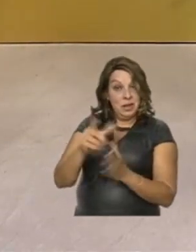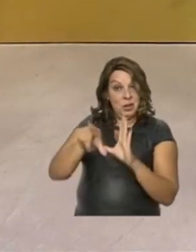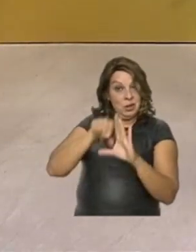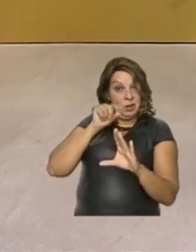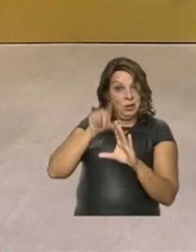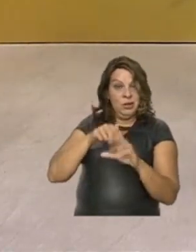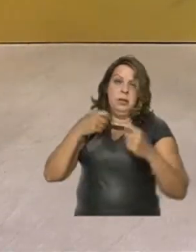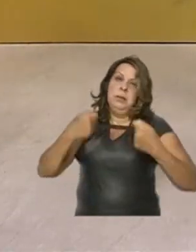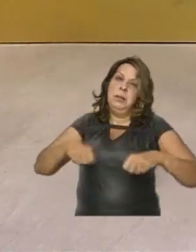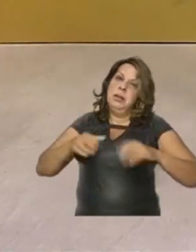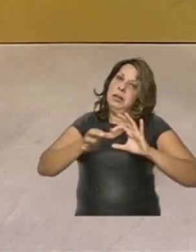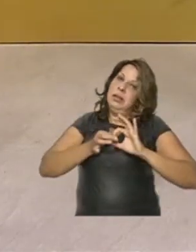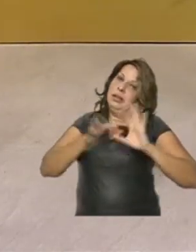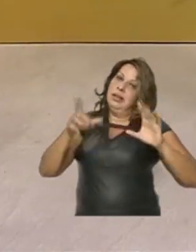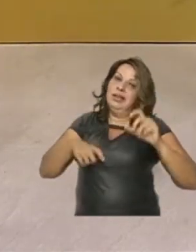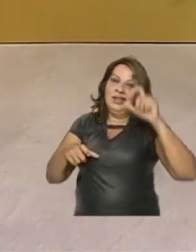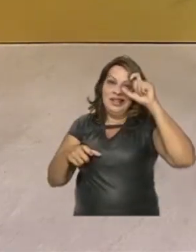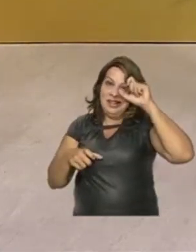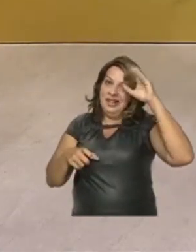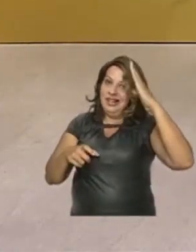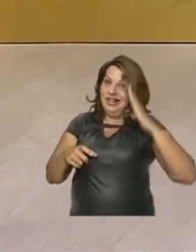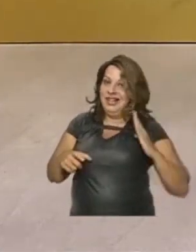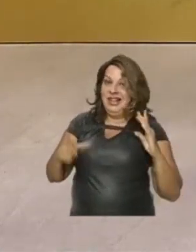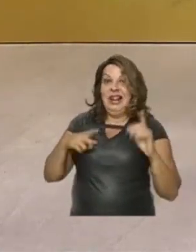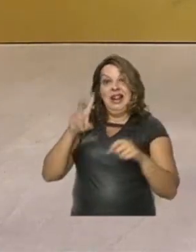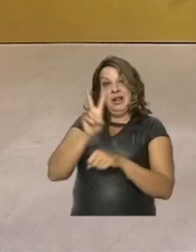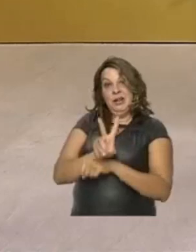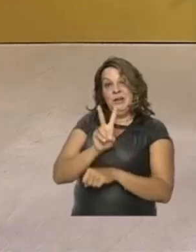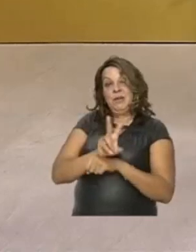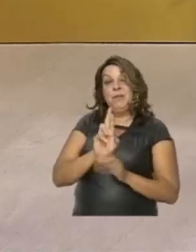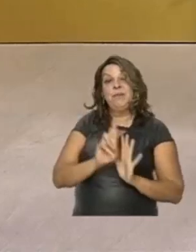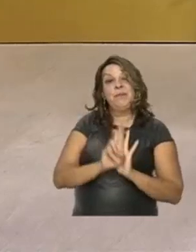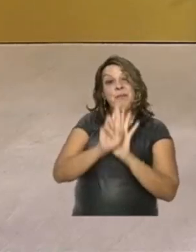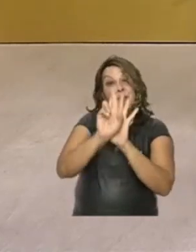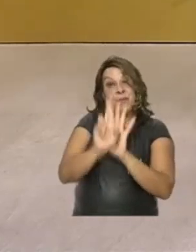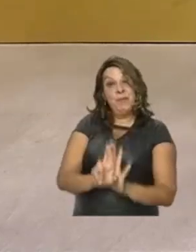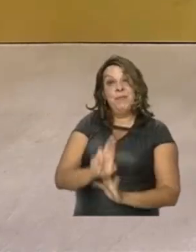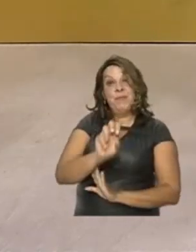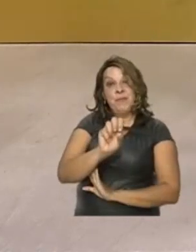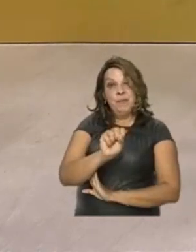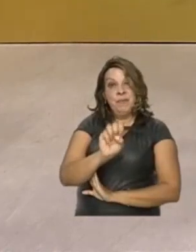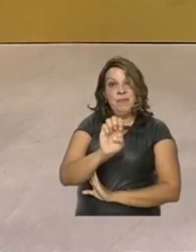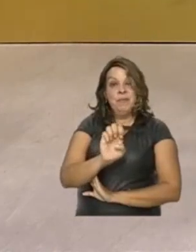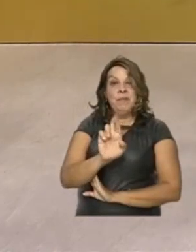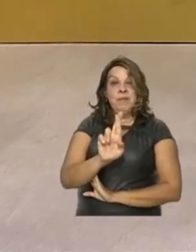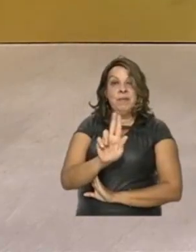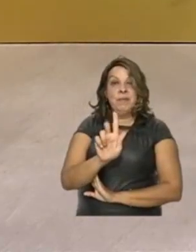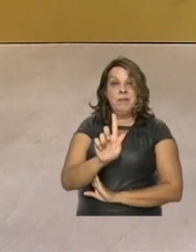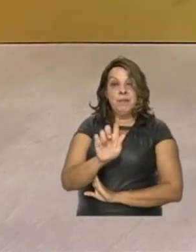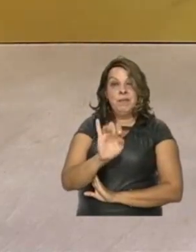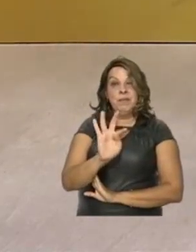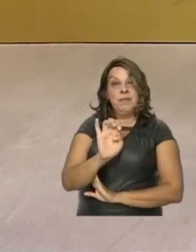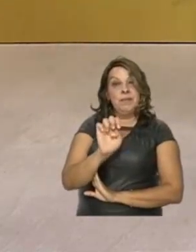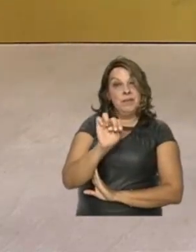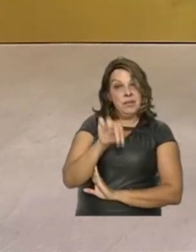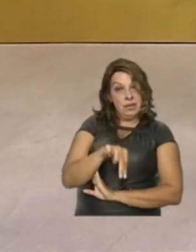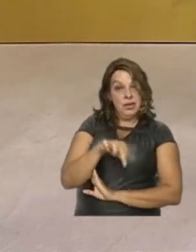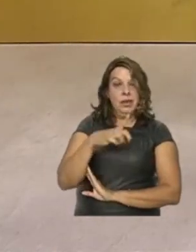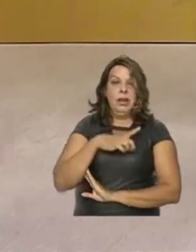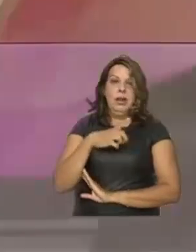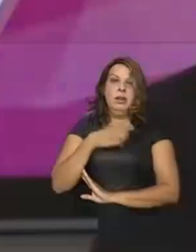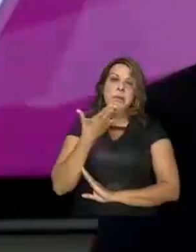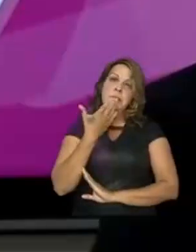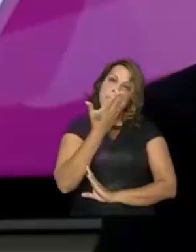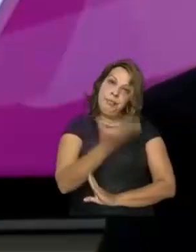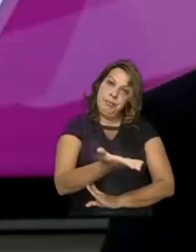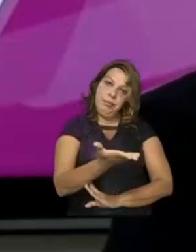da autorização da Ana Carolina de Jesus, nossa auditora e representante da Sérgio Stan, Auditores Independentes S.A. Então vamos a ela, Ana,